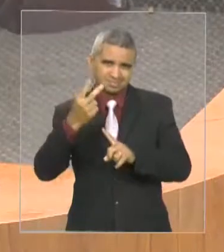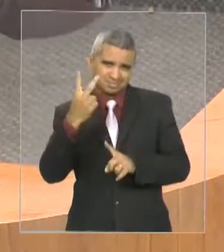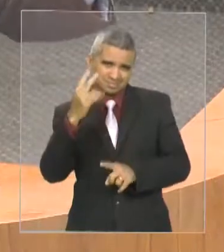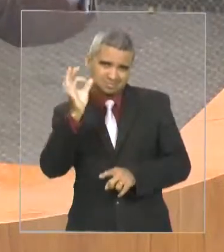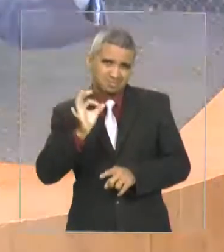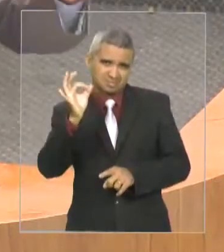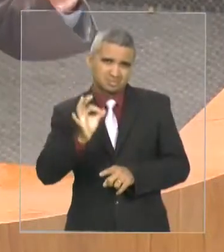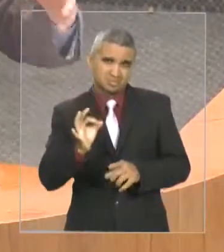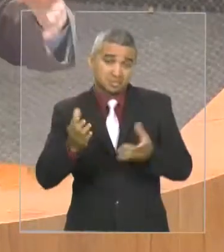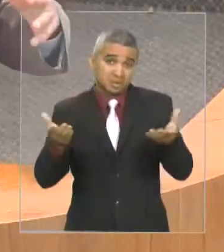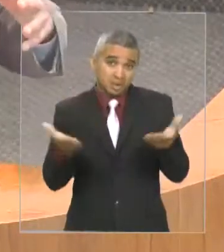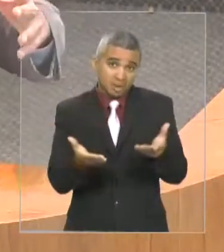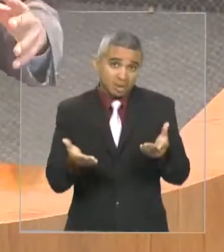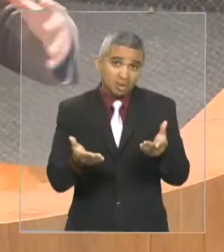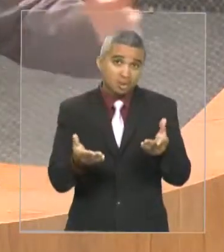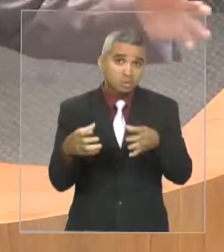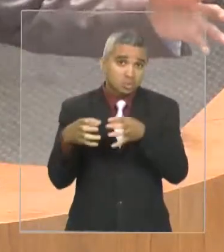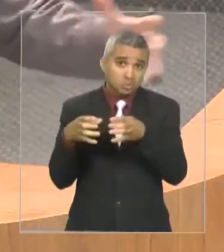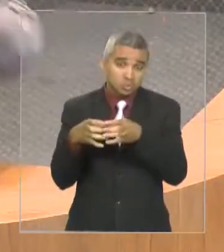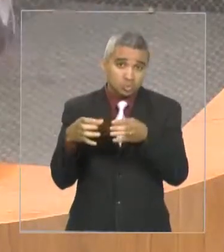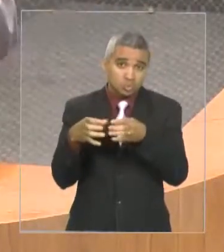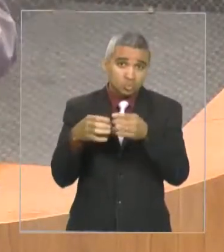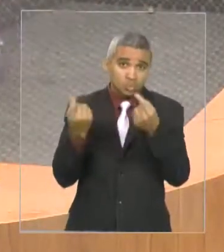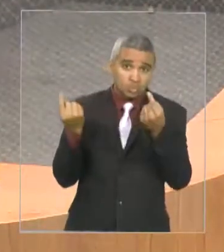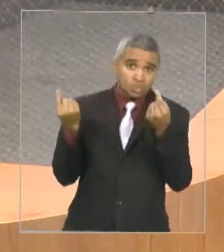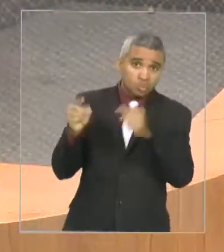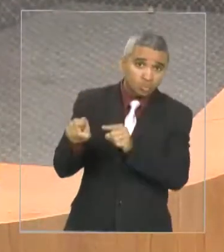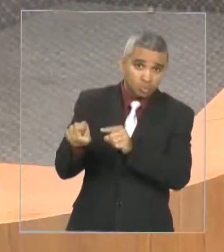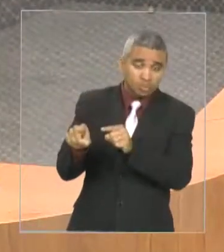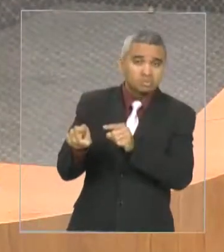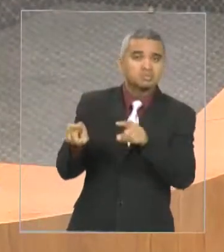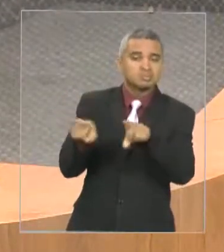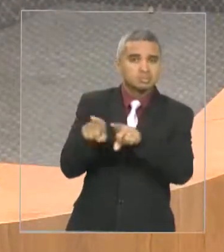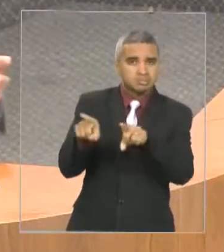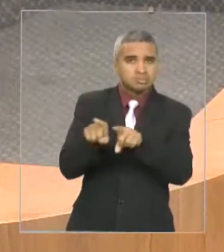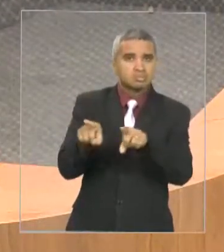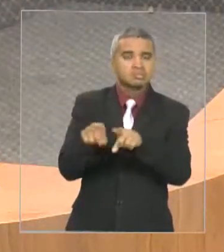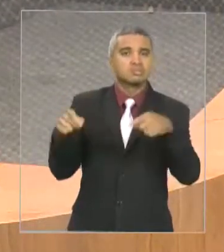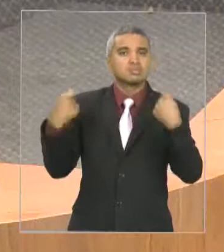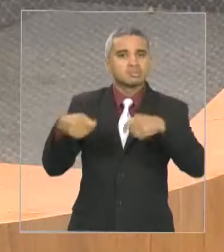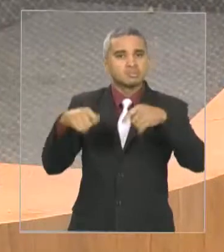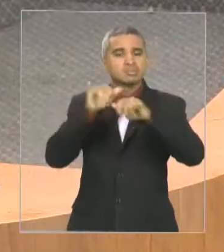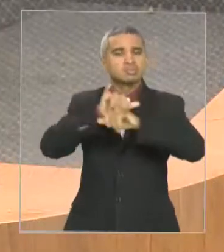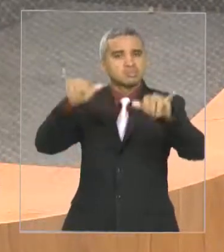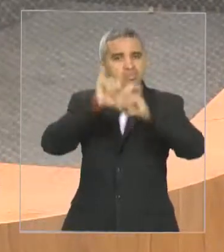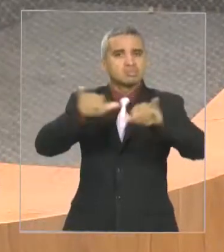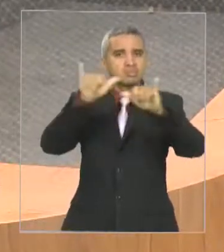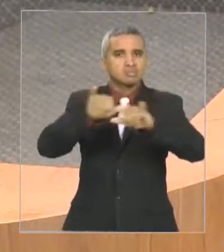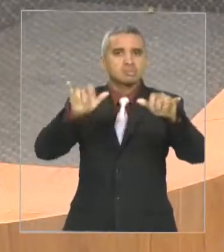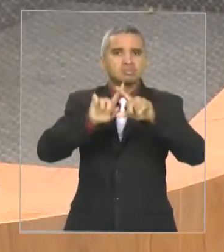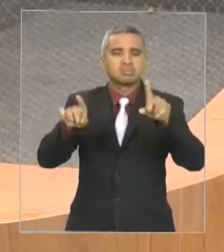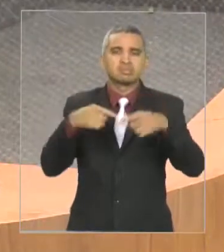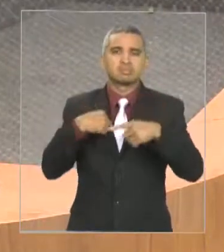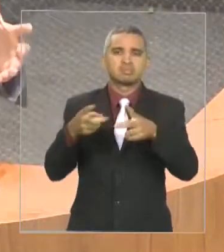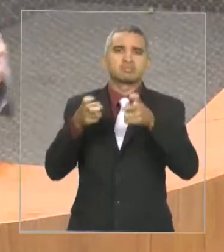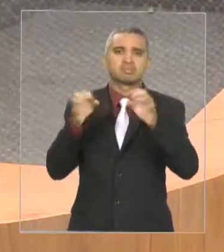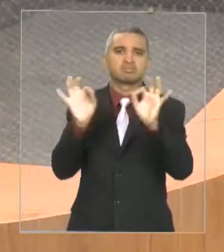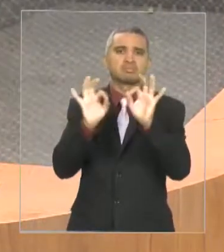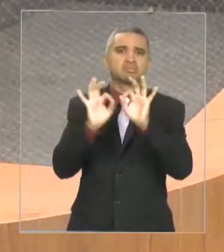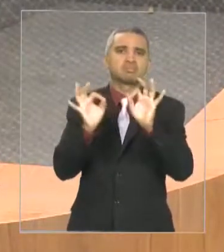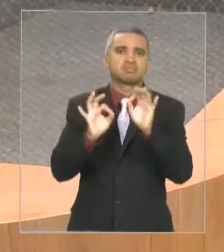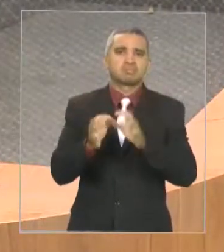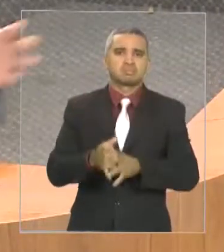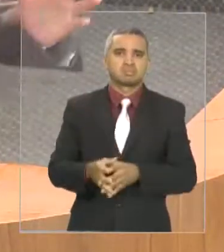mídia oposicionista reagisse do mesmo modo. E eu não vi até agora. Há um